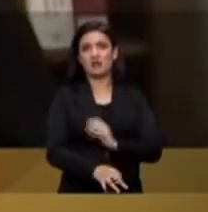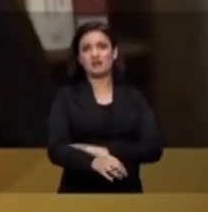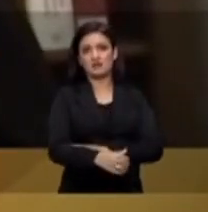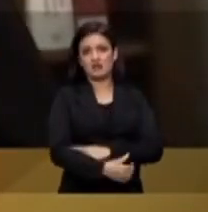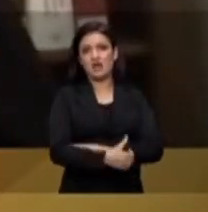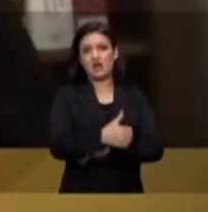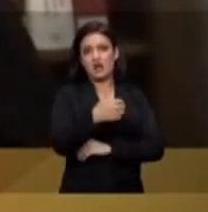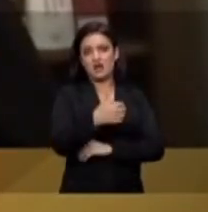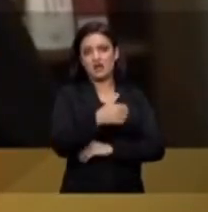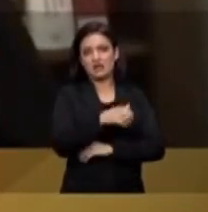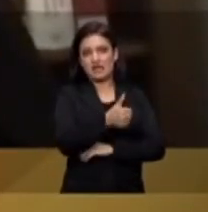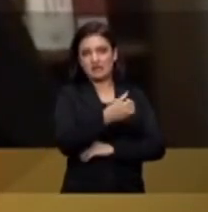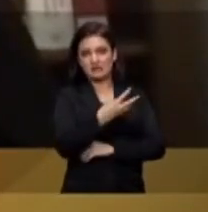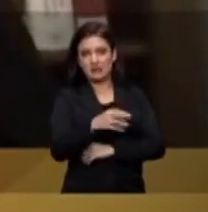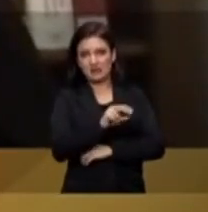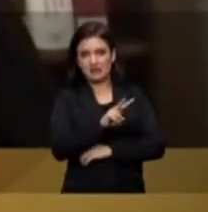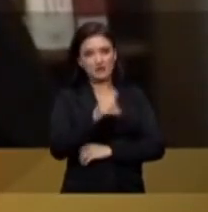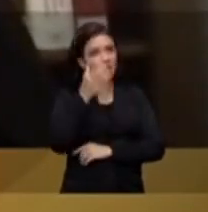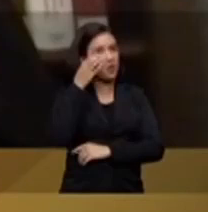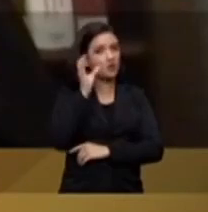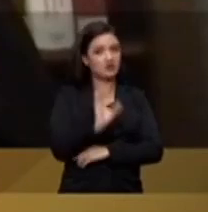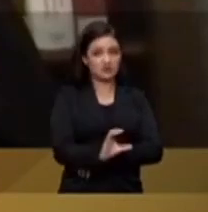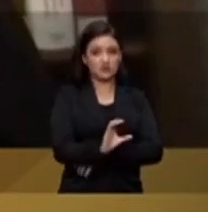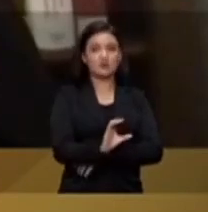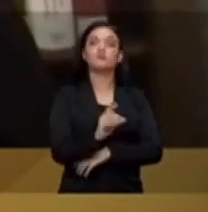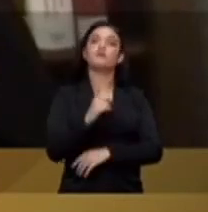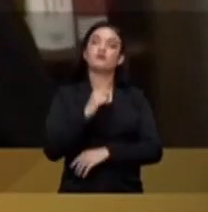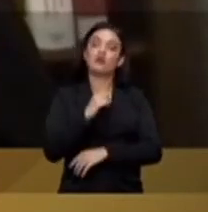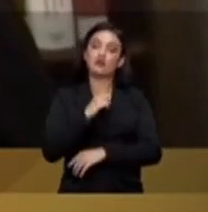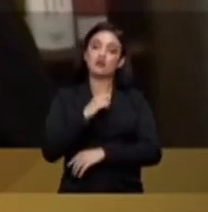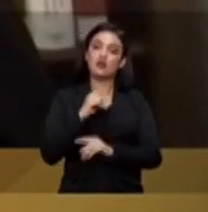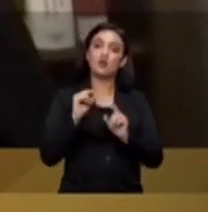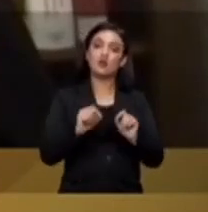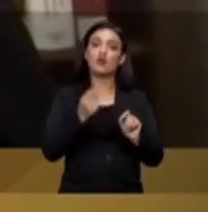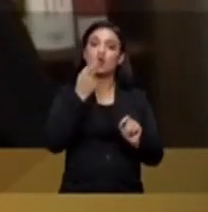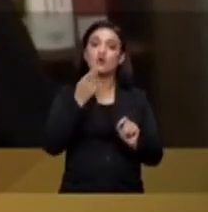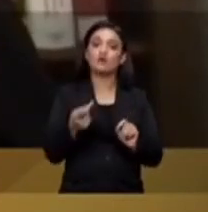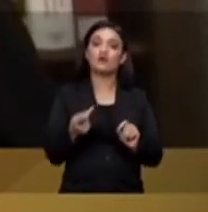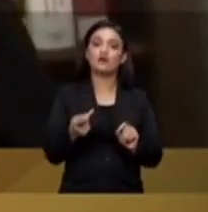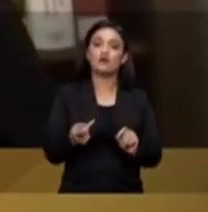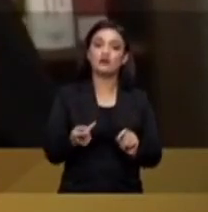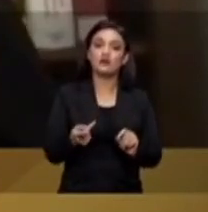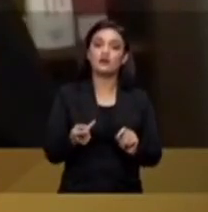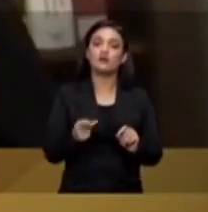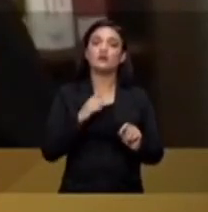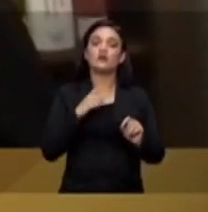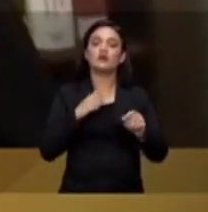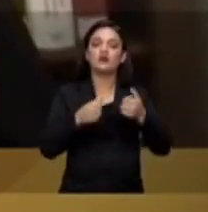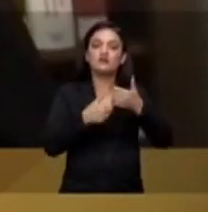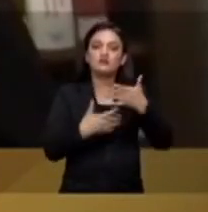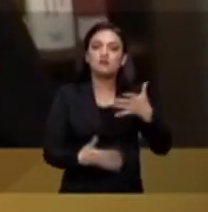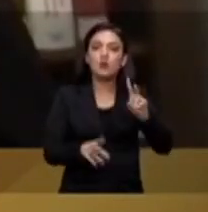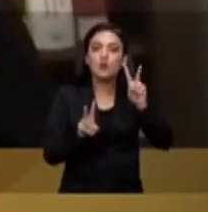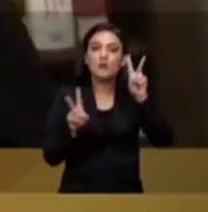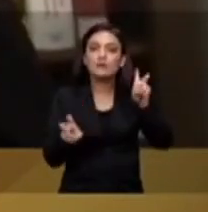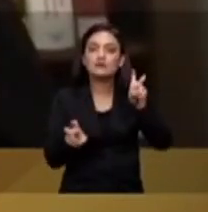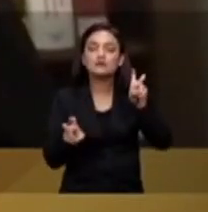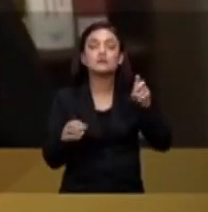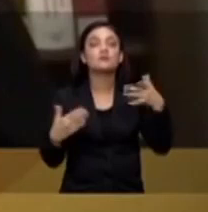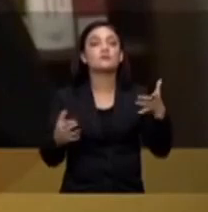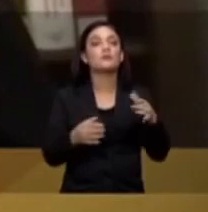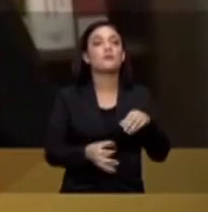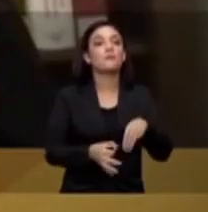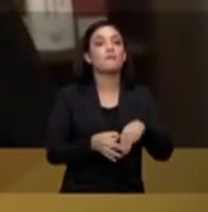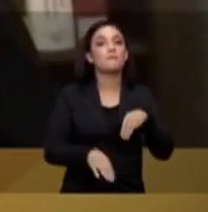fracionário previstas no regimento interno da Casa, assentando em suma o que se contém abaixo, entre aspas. Senhores